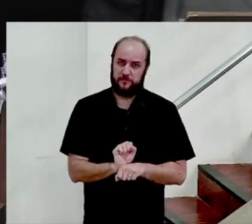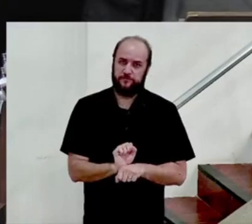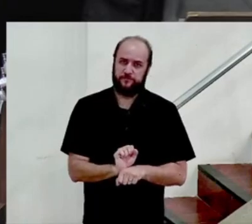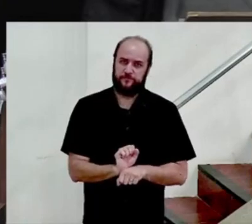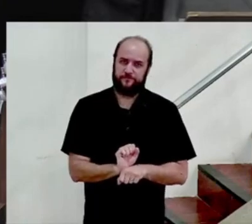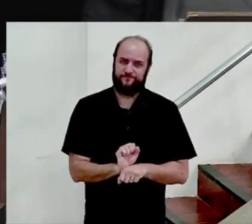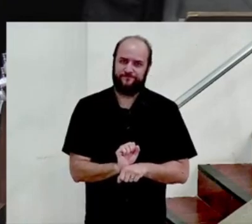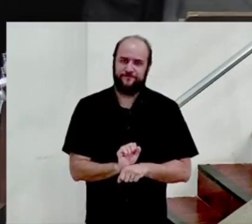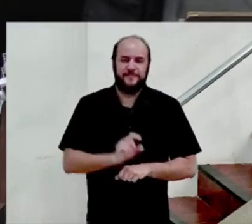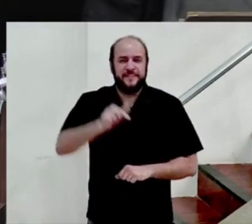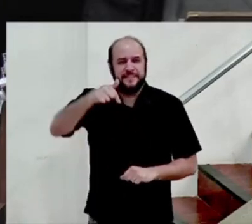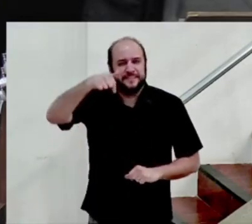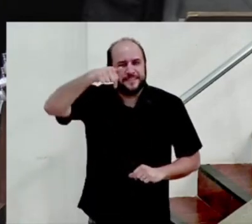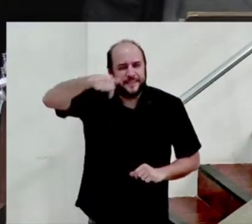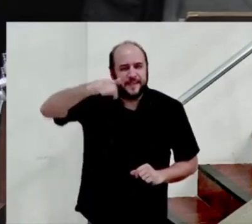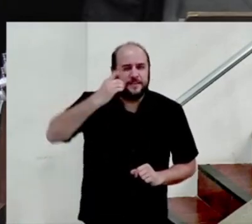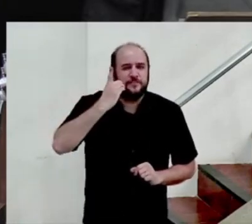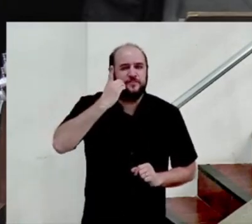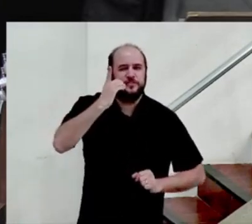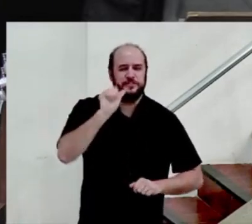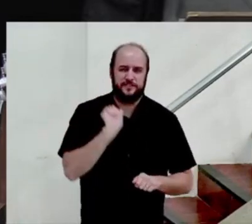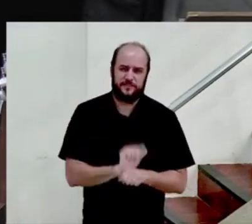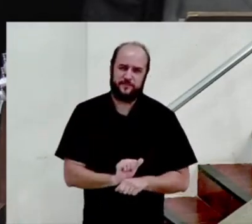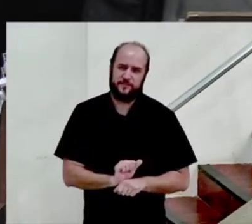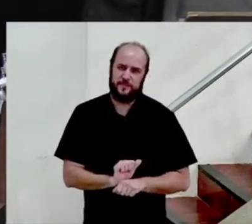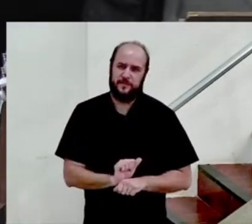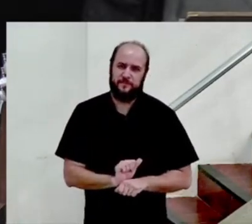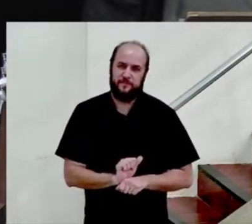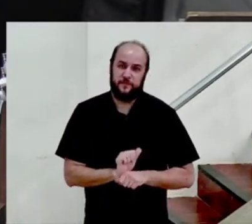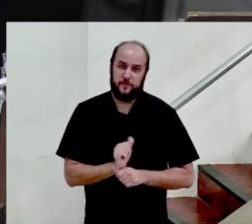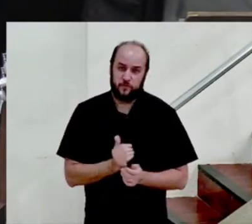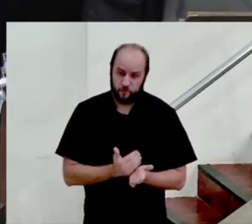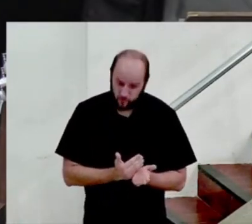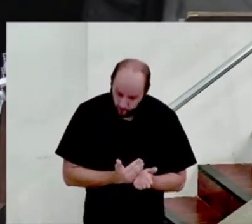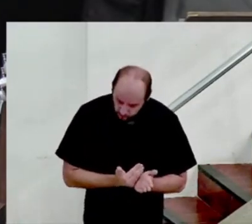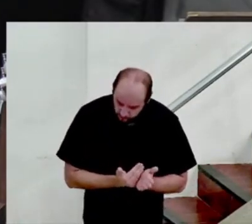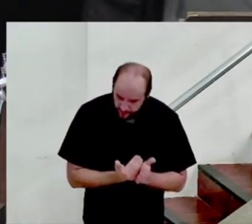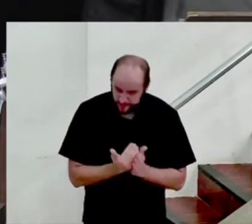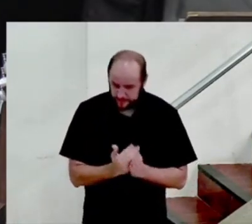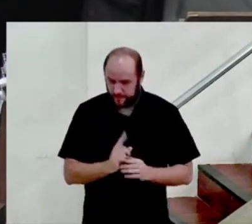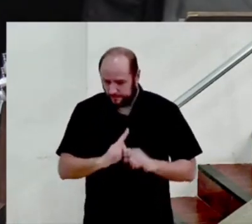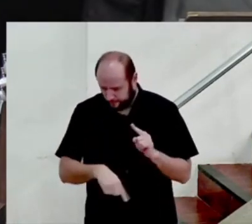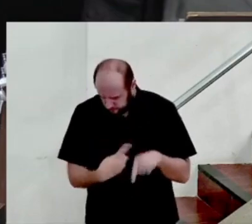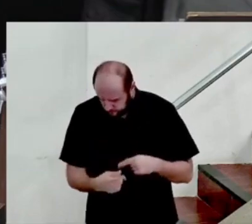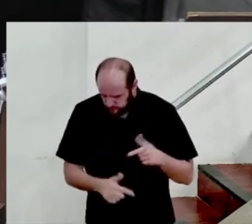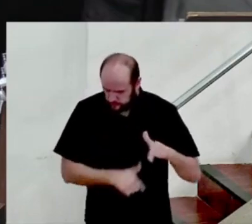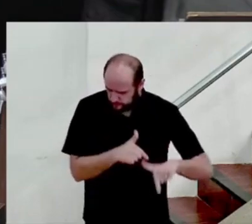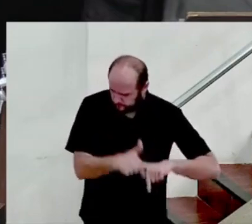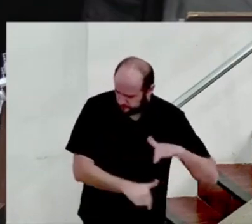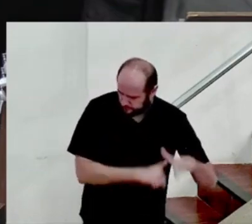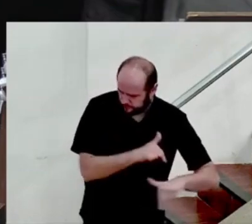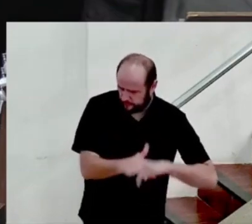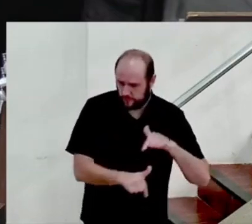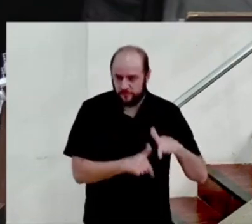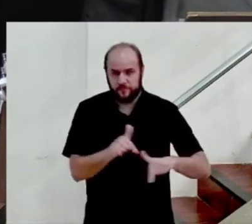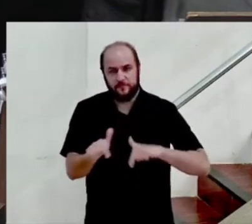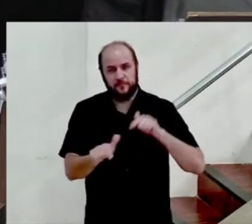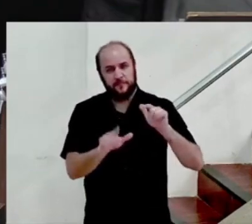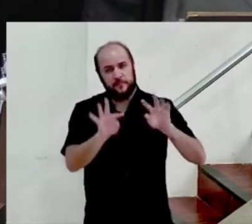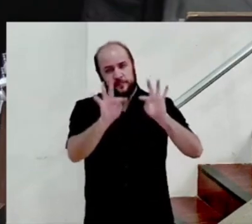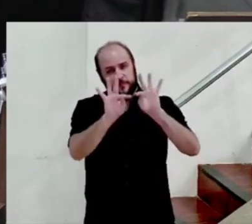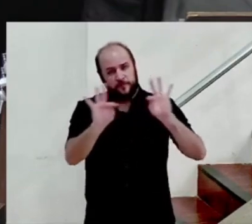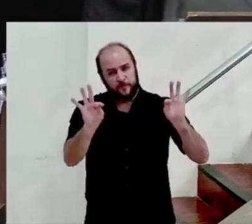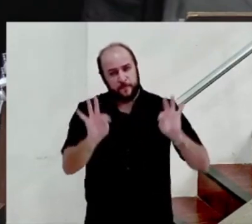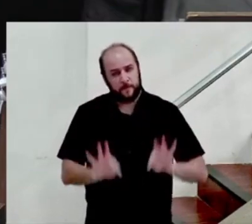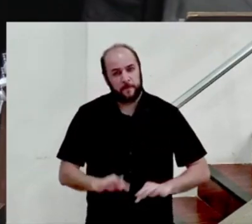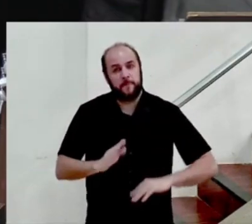que esperar 7 dias para começar então a trabalharem no tabernáculo segundo o